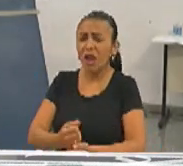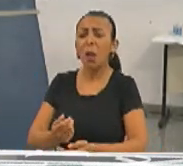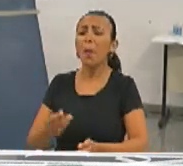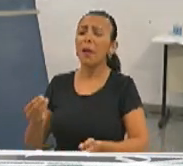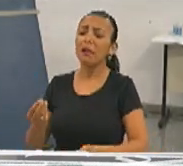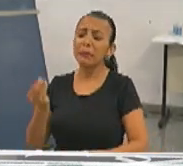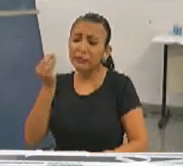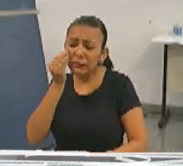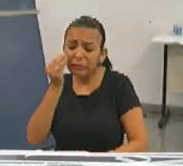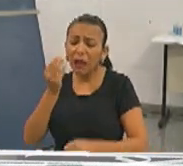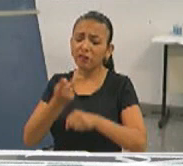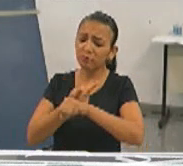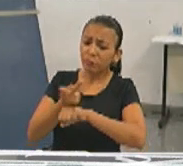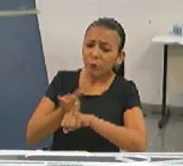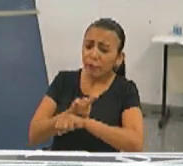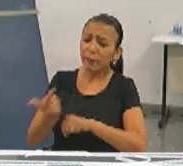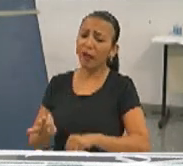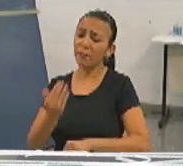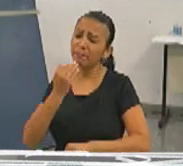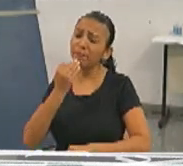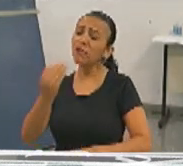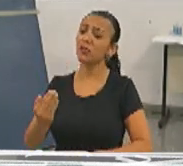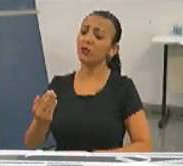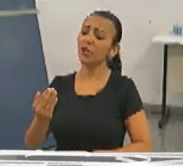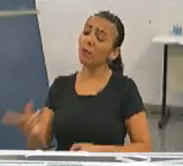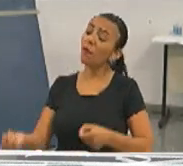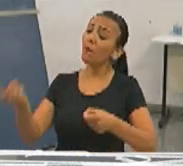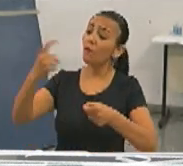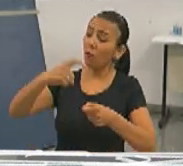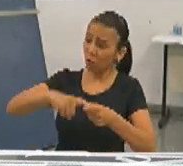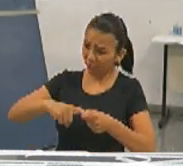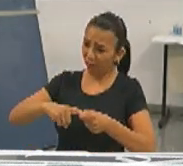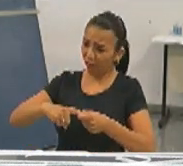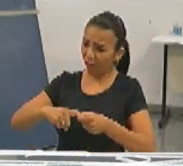procuraram e pediram para que a gente retomasse